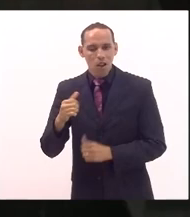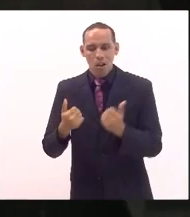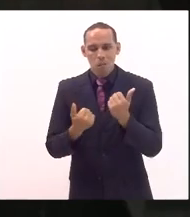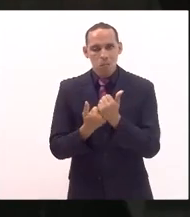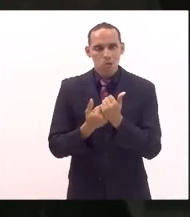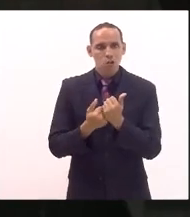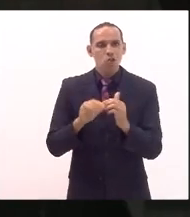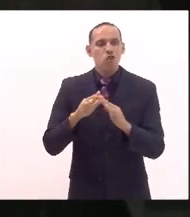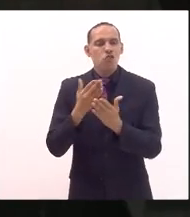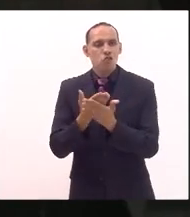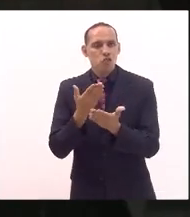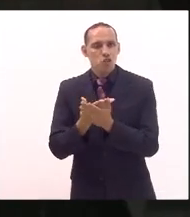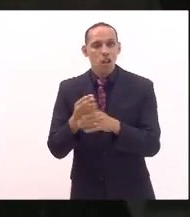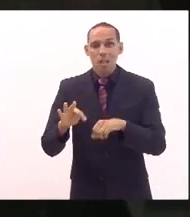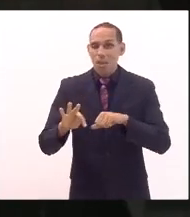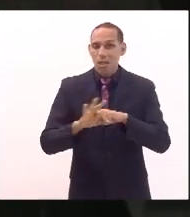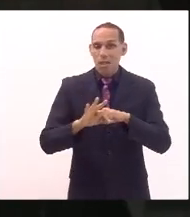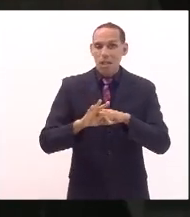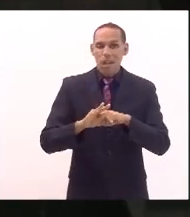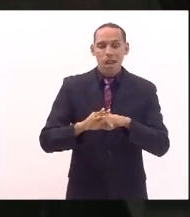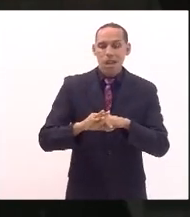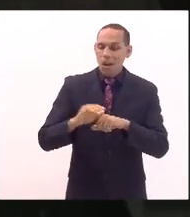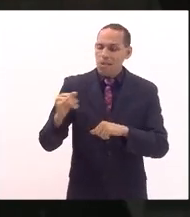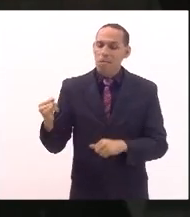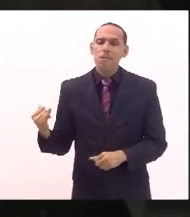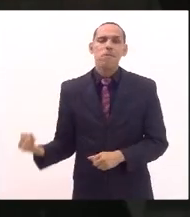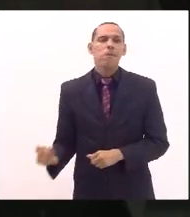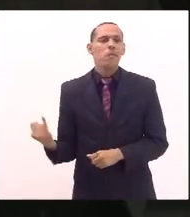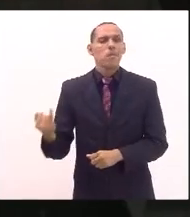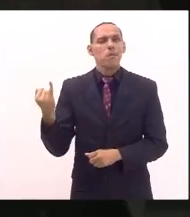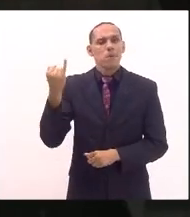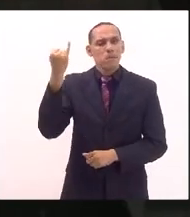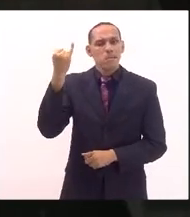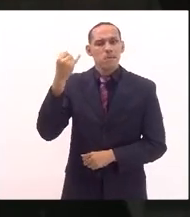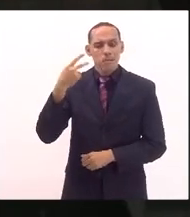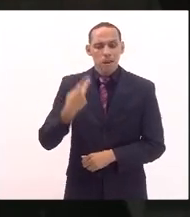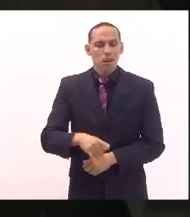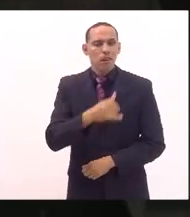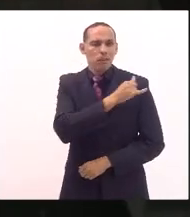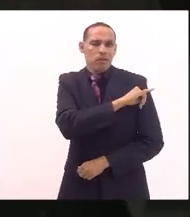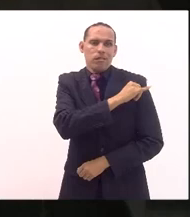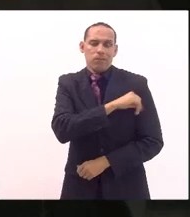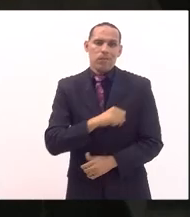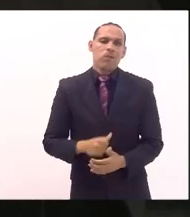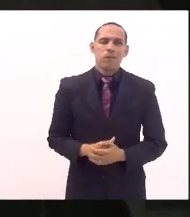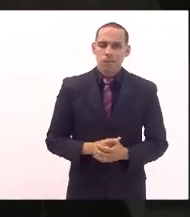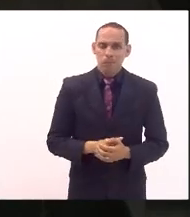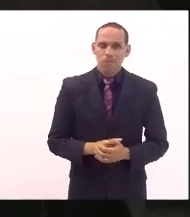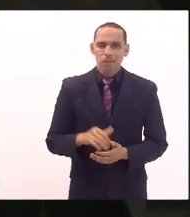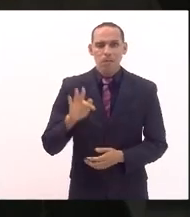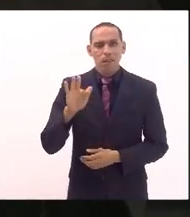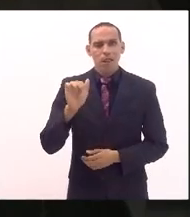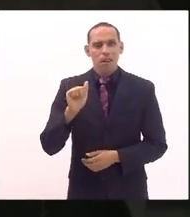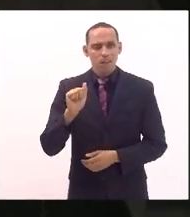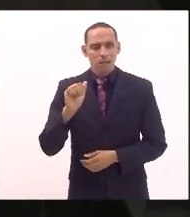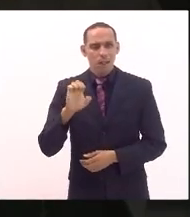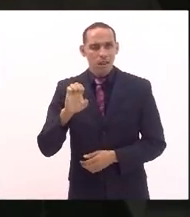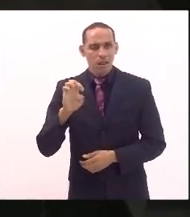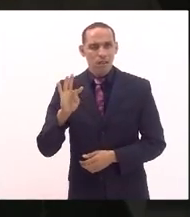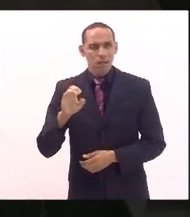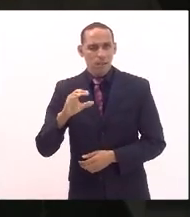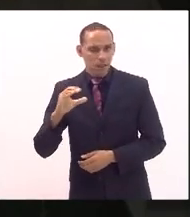é uma instituição da maior importância para o Estado do Rio de Janeiro a Faetec